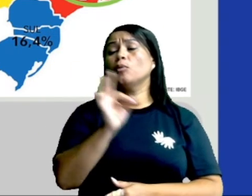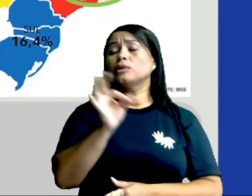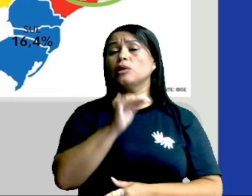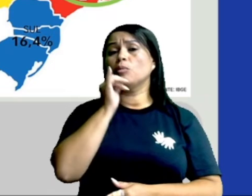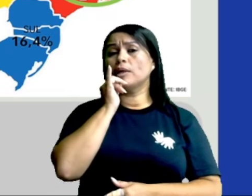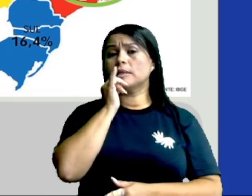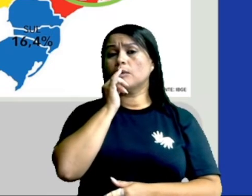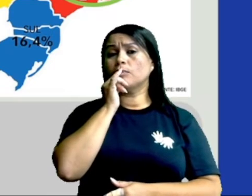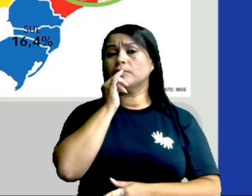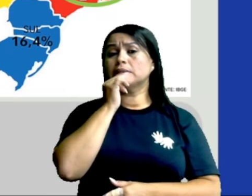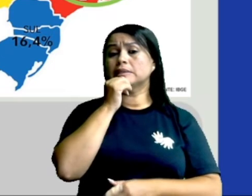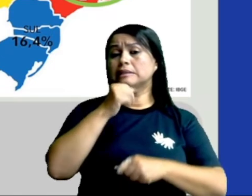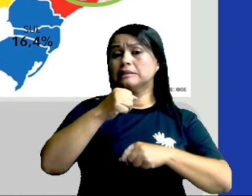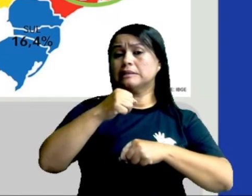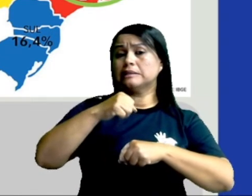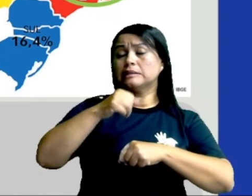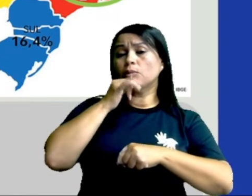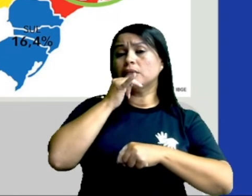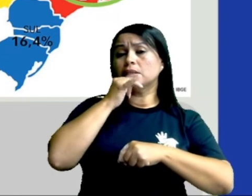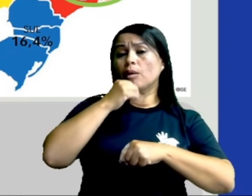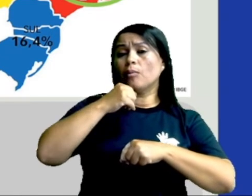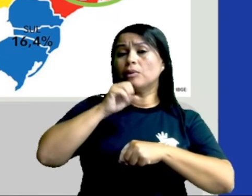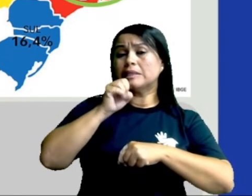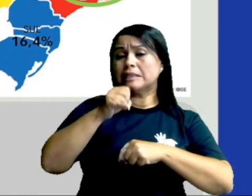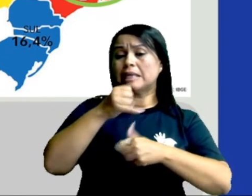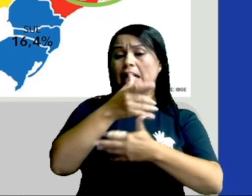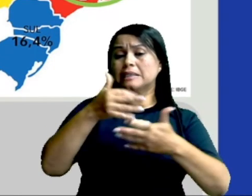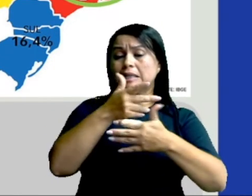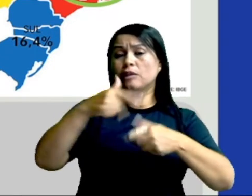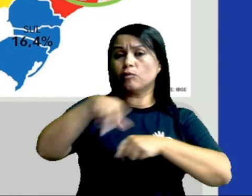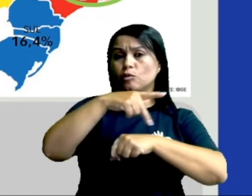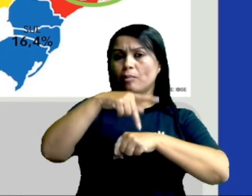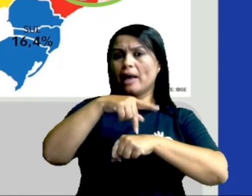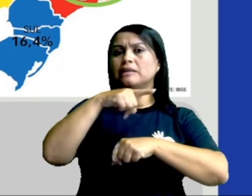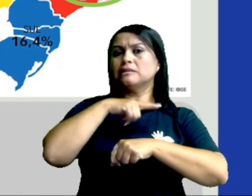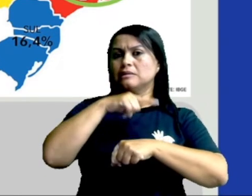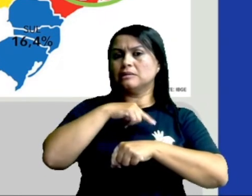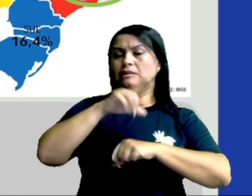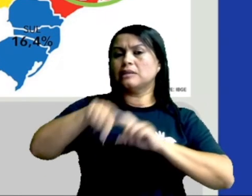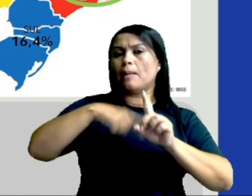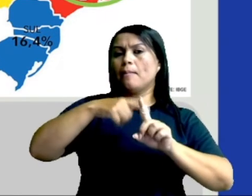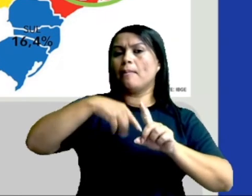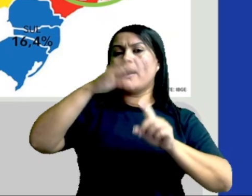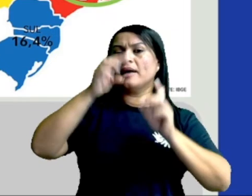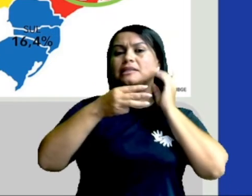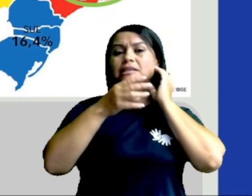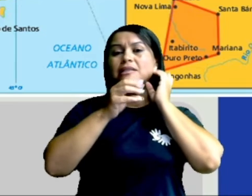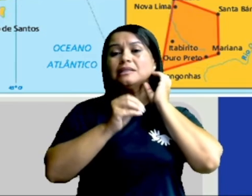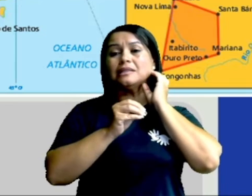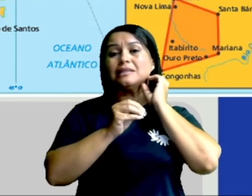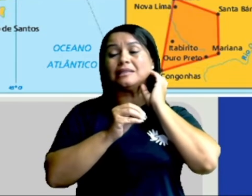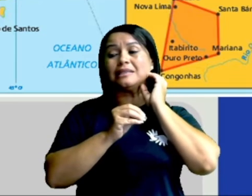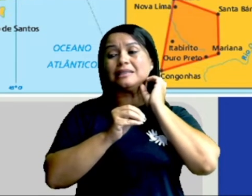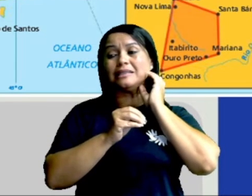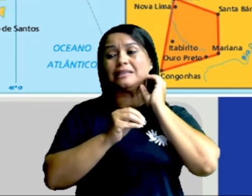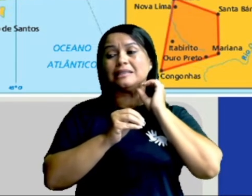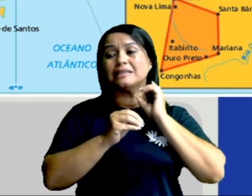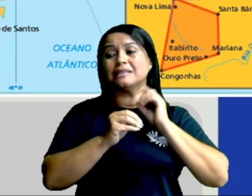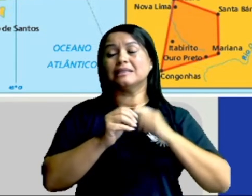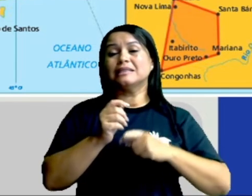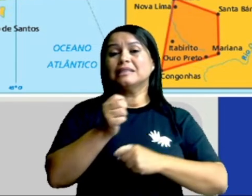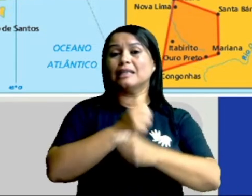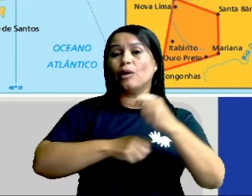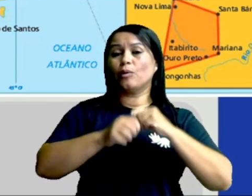fosse um país, estaria incluída entre as 30 maiores economias do mundo, só para você ter uma noção de quanto é rica a cidade de São Paulo,